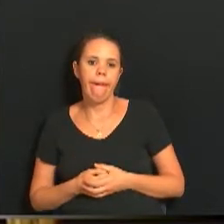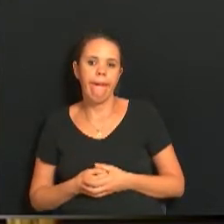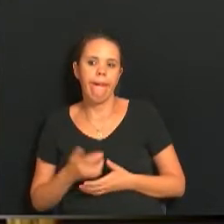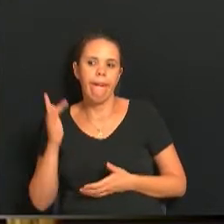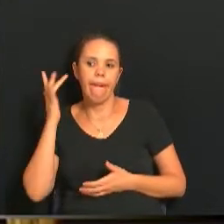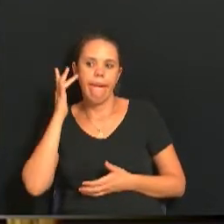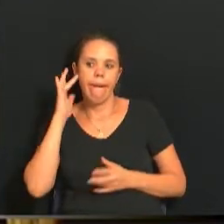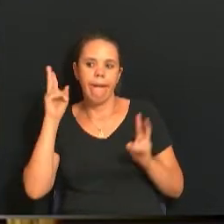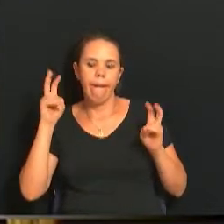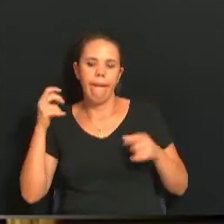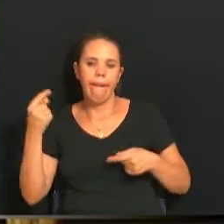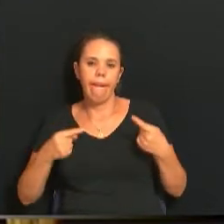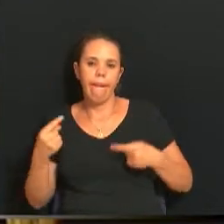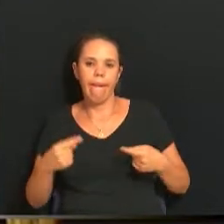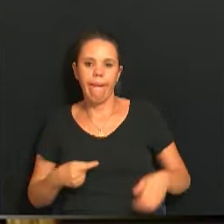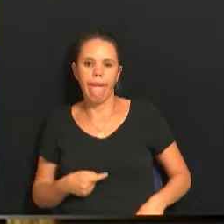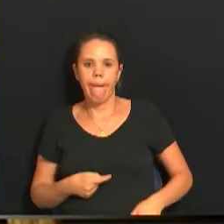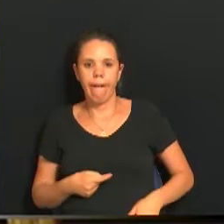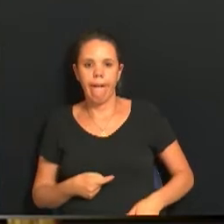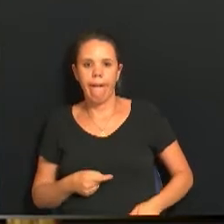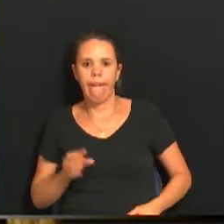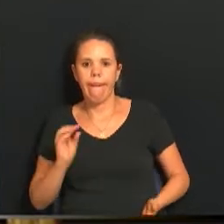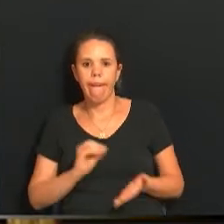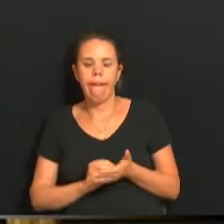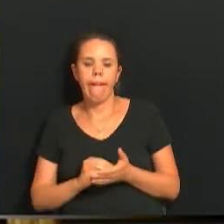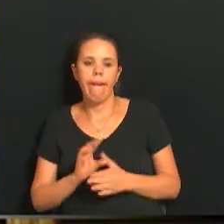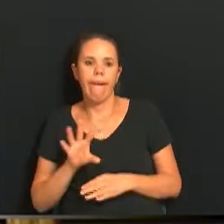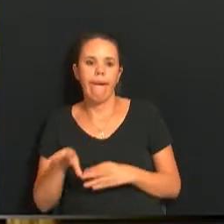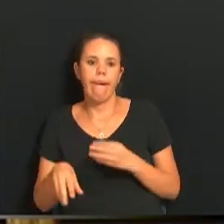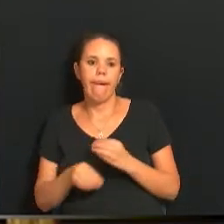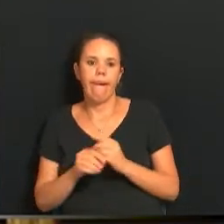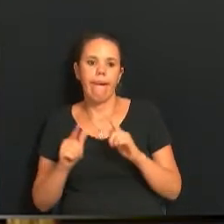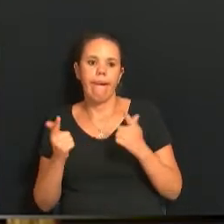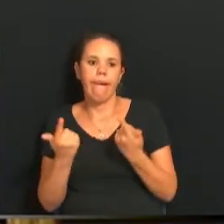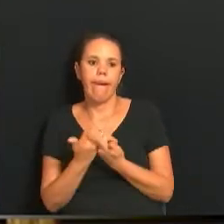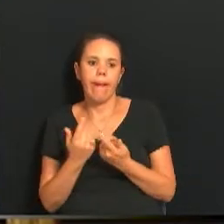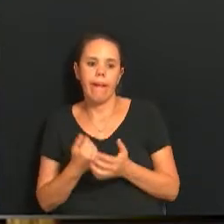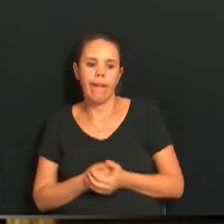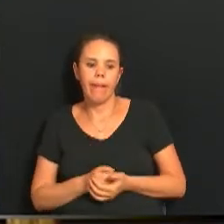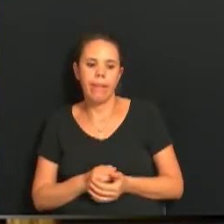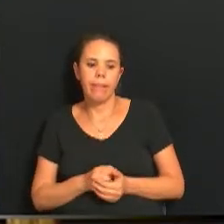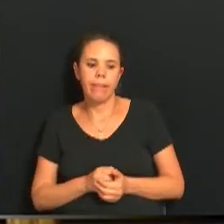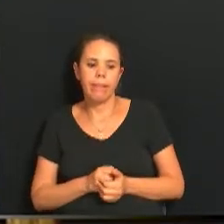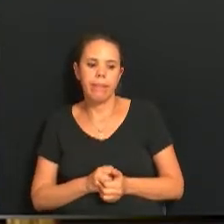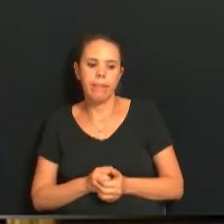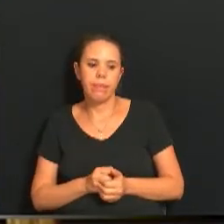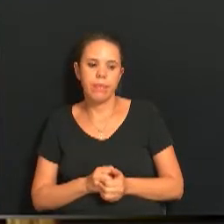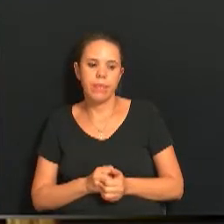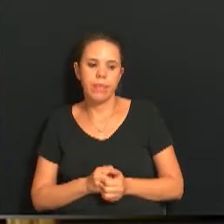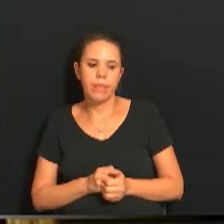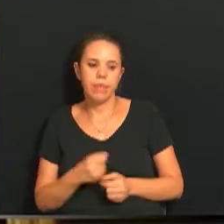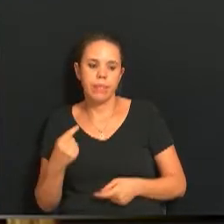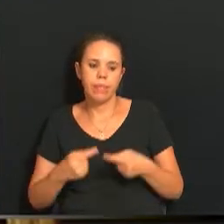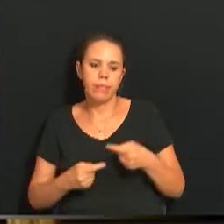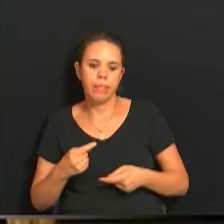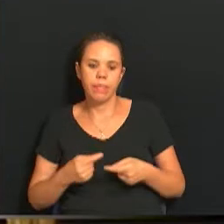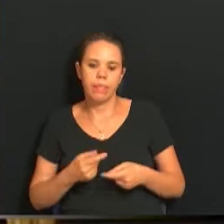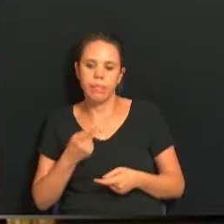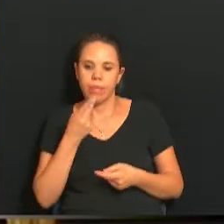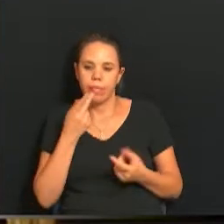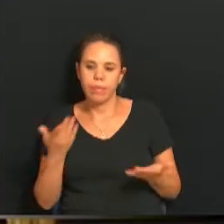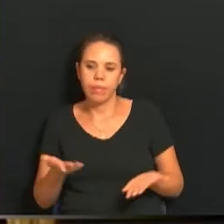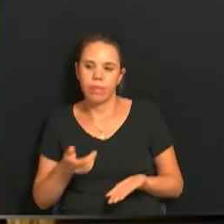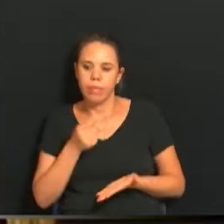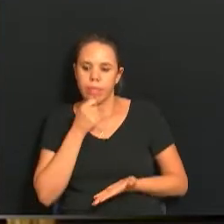questão política, é que falta a inclusão ainda de alguns grupos da comunidade, nesse sentido, politicamente falando. Eu